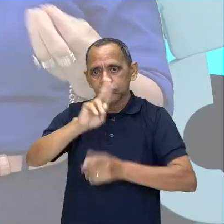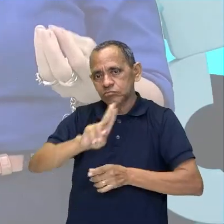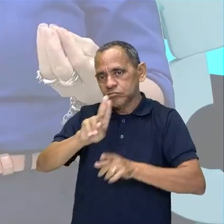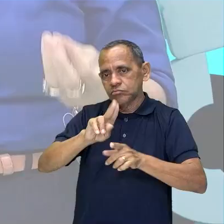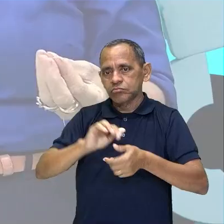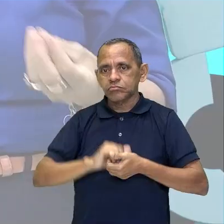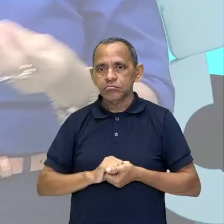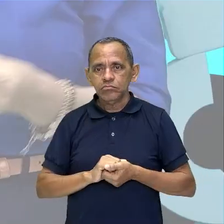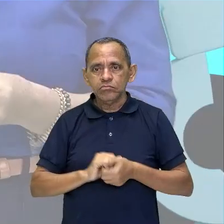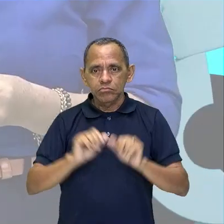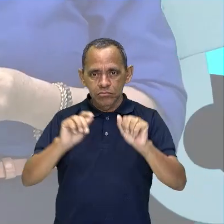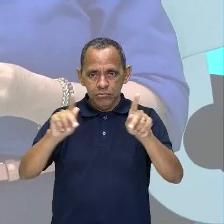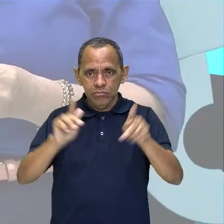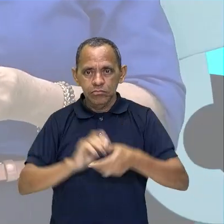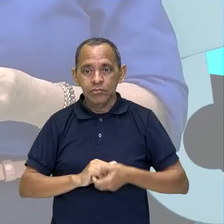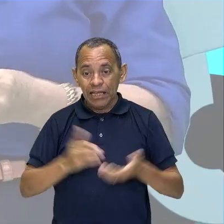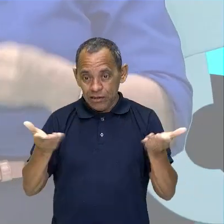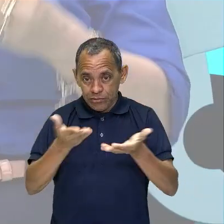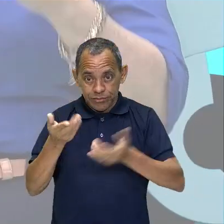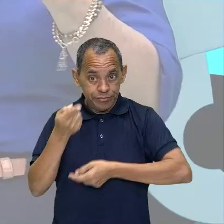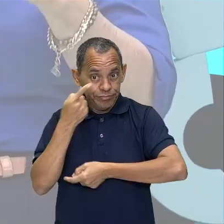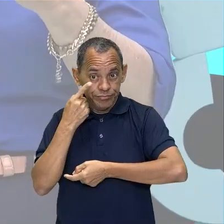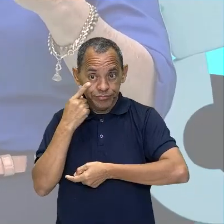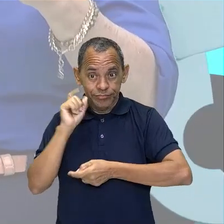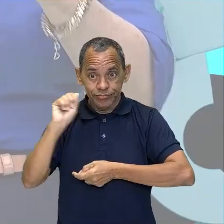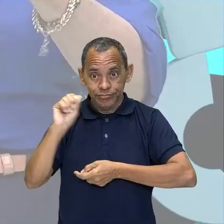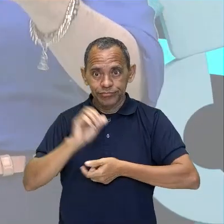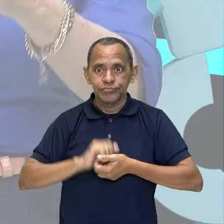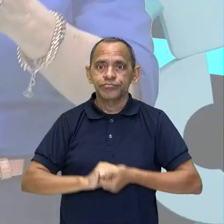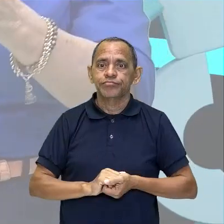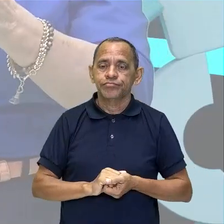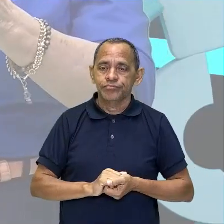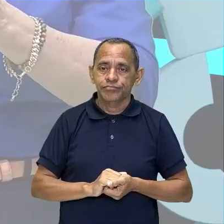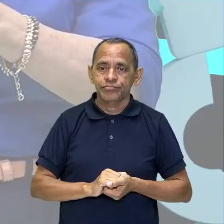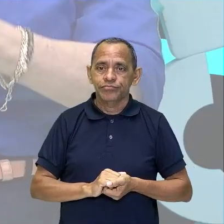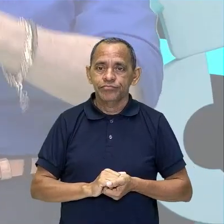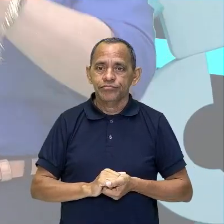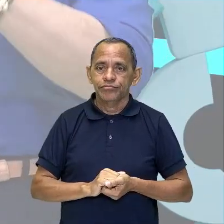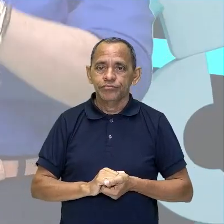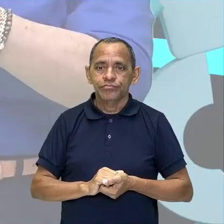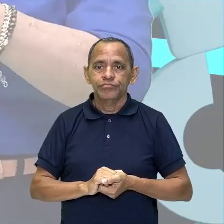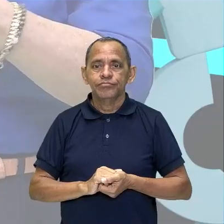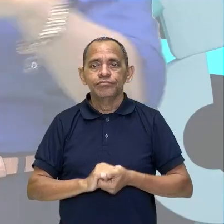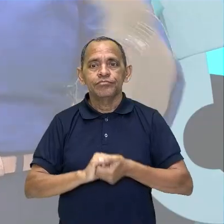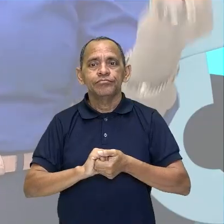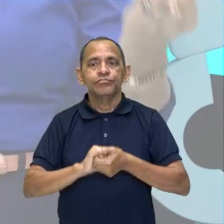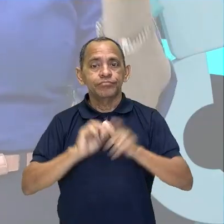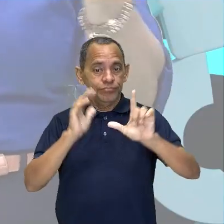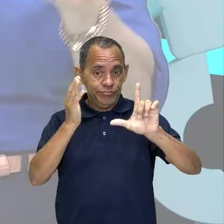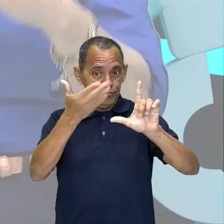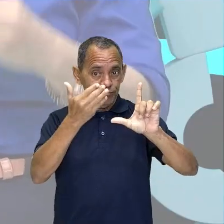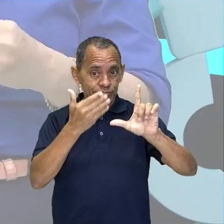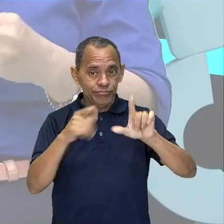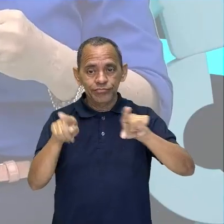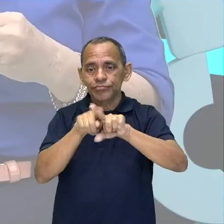Vamos então agora observar, né, a hipermídia e educação. Vamos